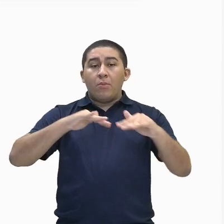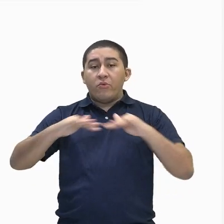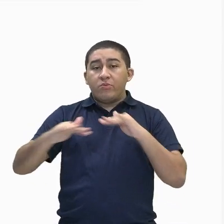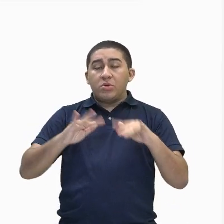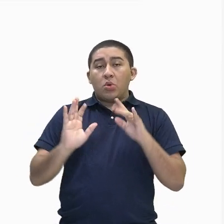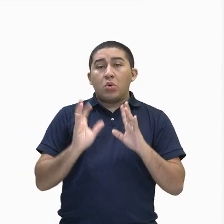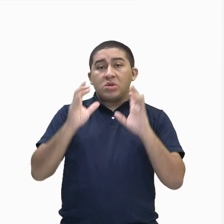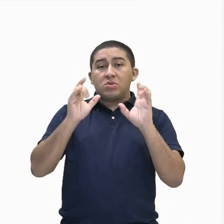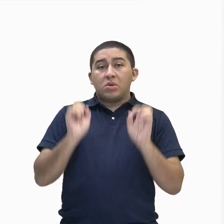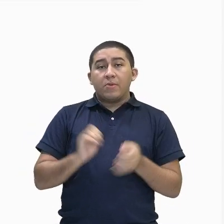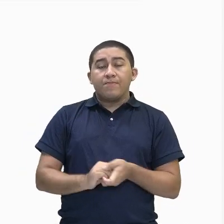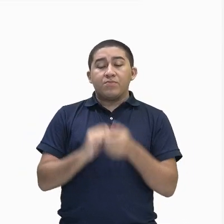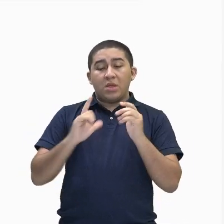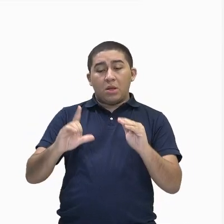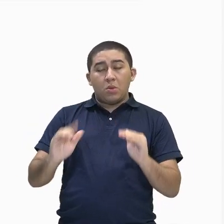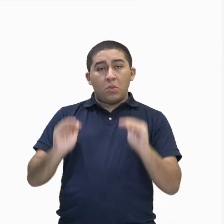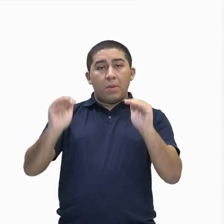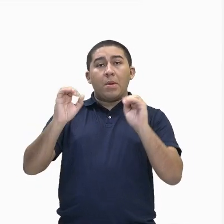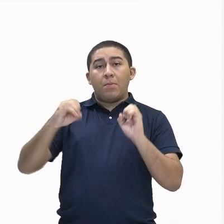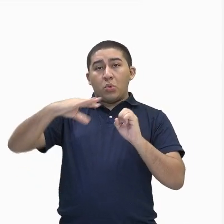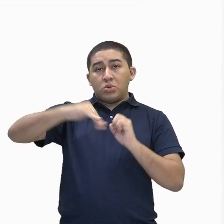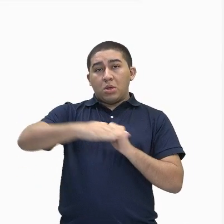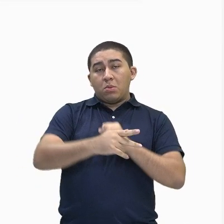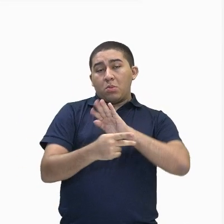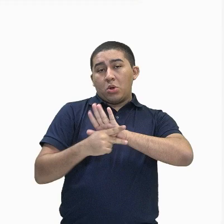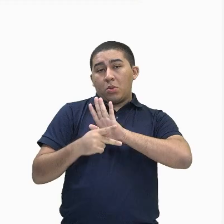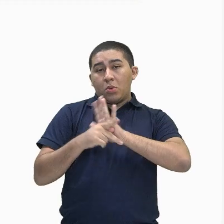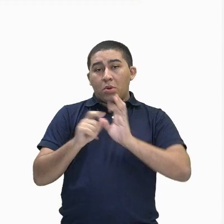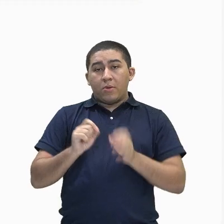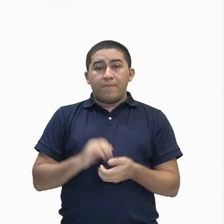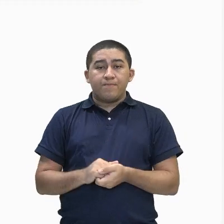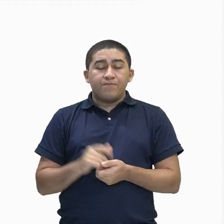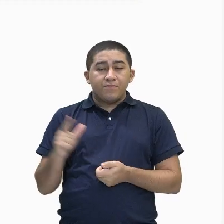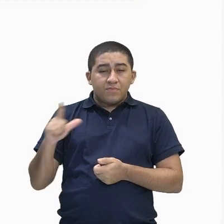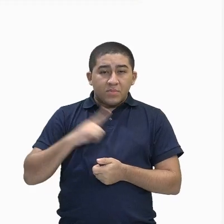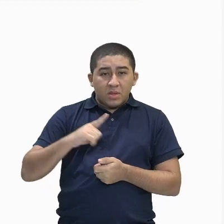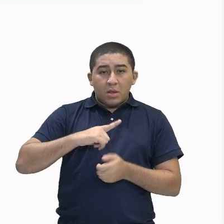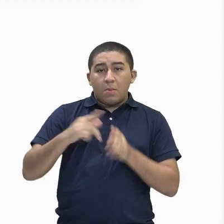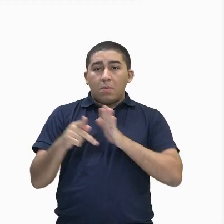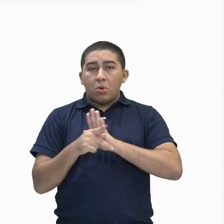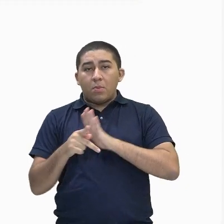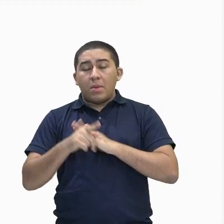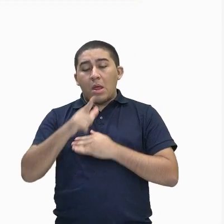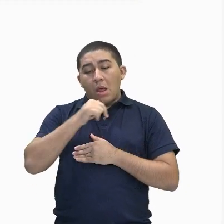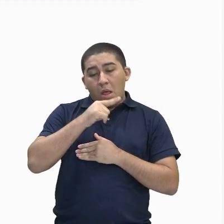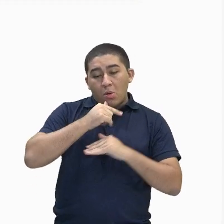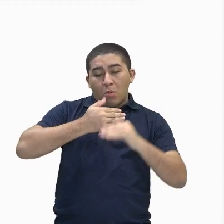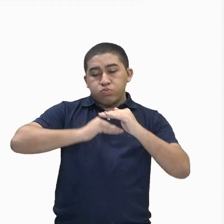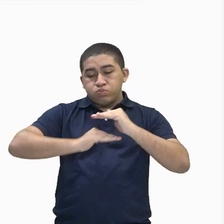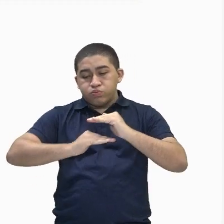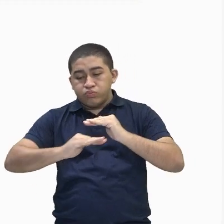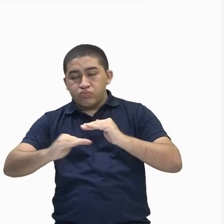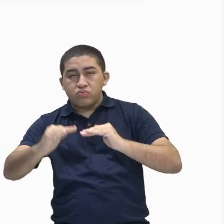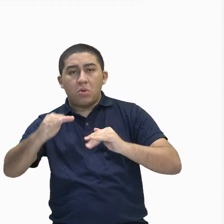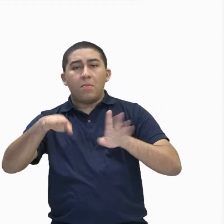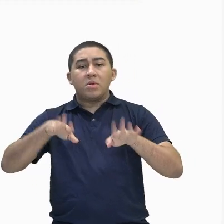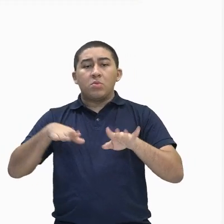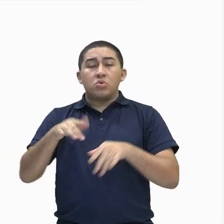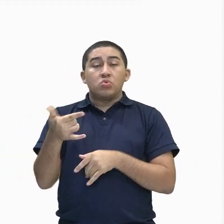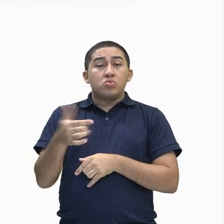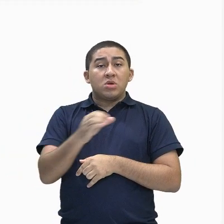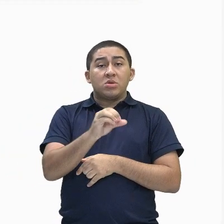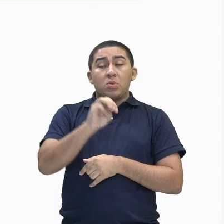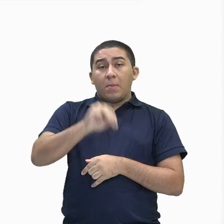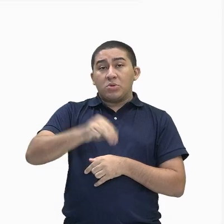camada superior dos oceanos, naquela parte mais superficial da água, geralmente em torno de 200 metros